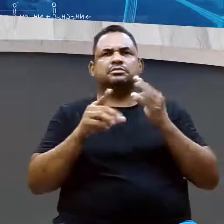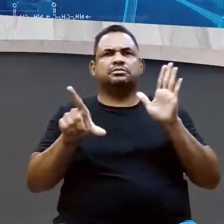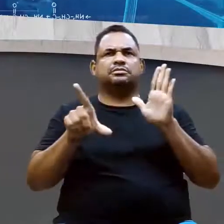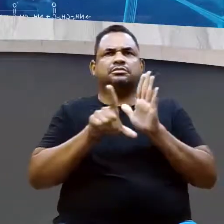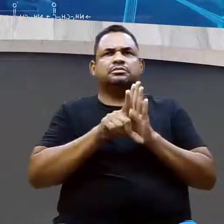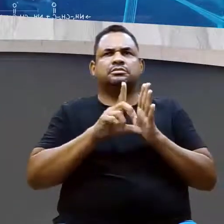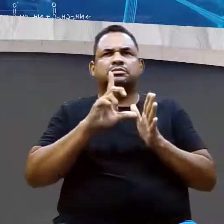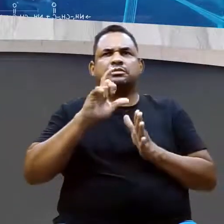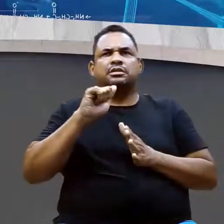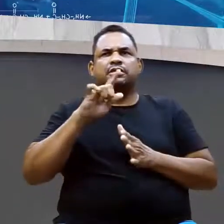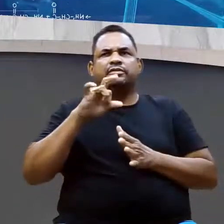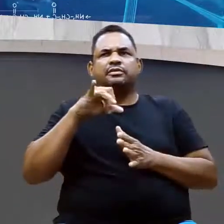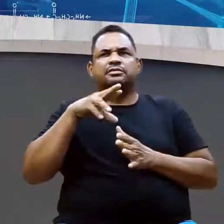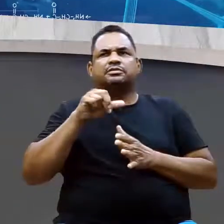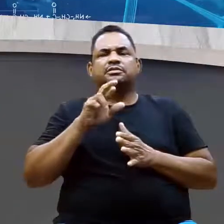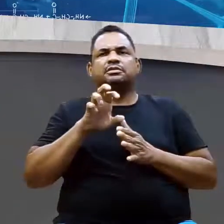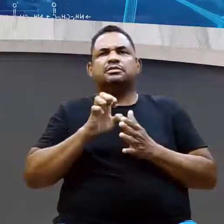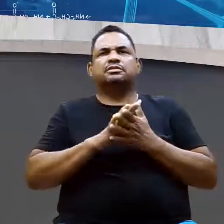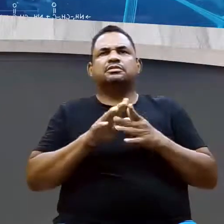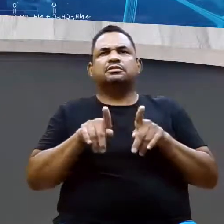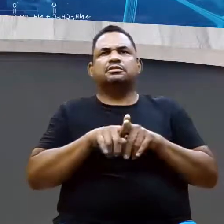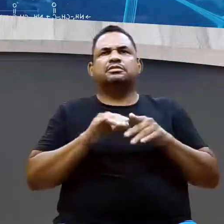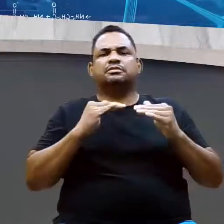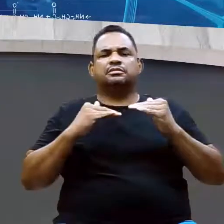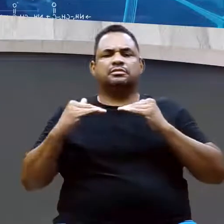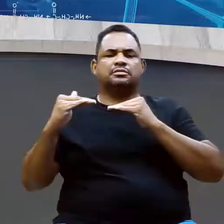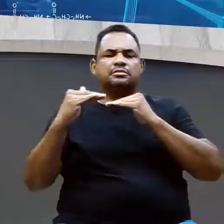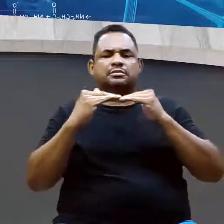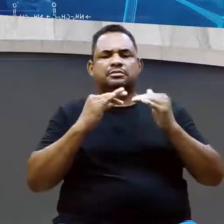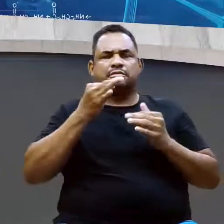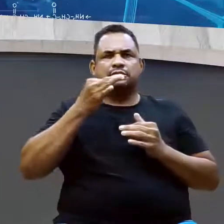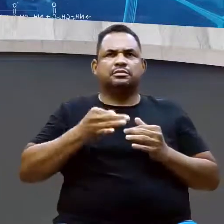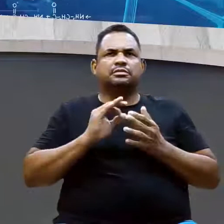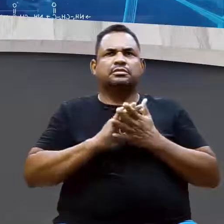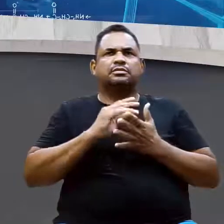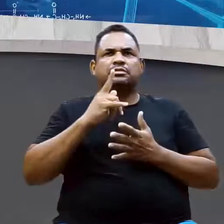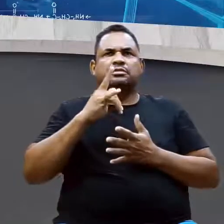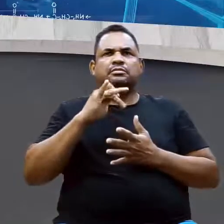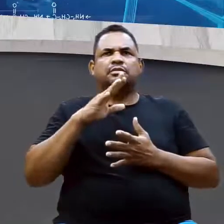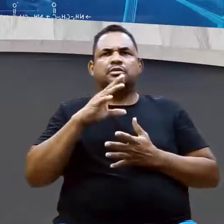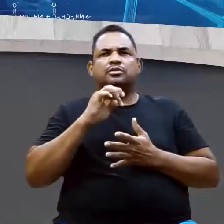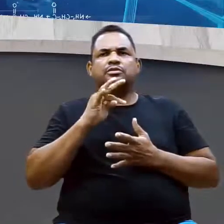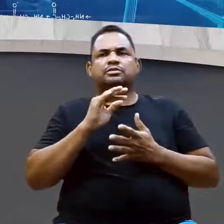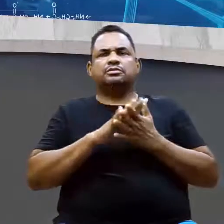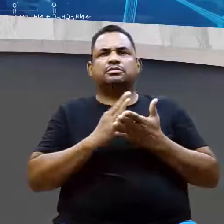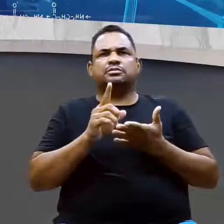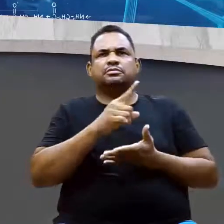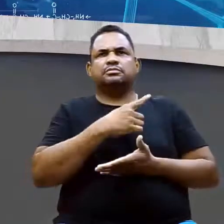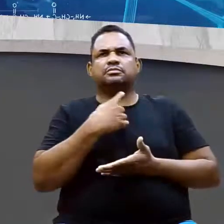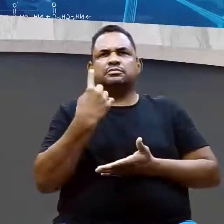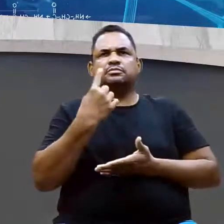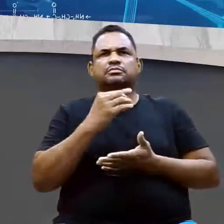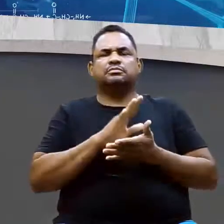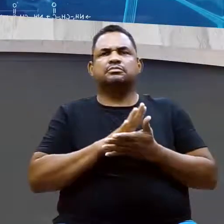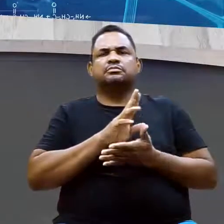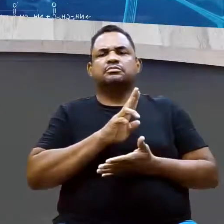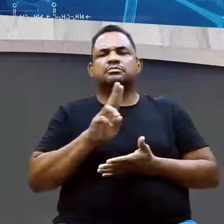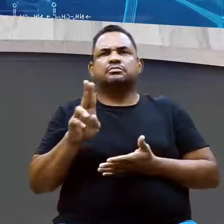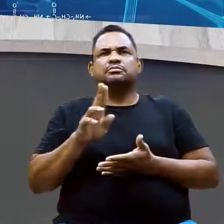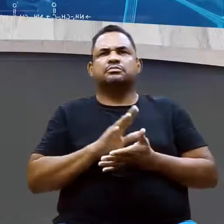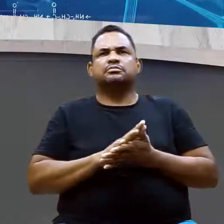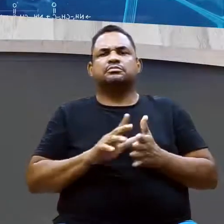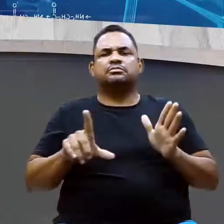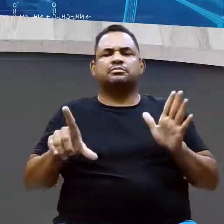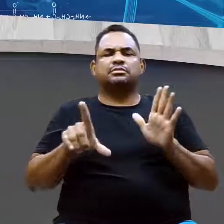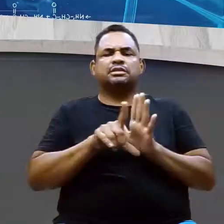Lavoisier, e a lei das proporções definidas de Proust, que nós chamamos leis